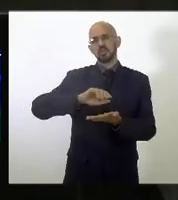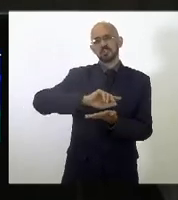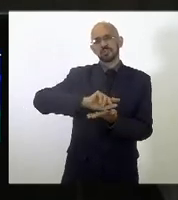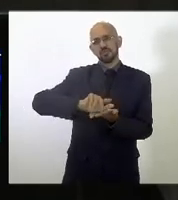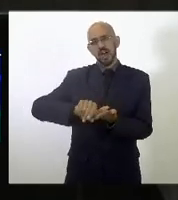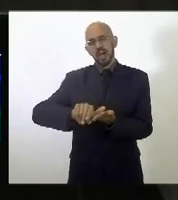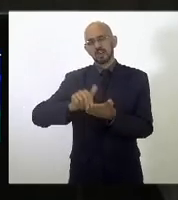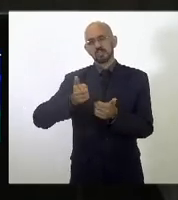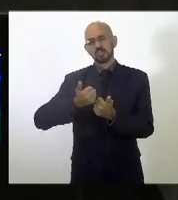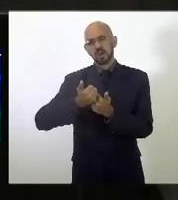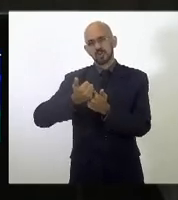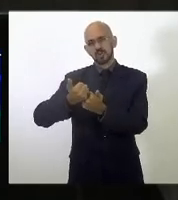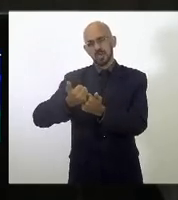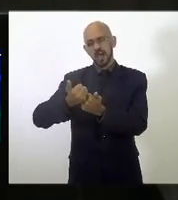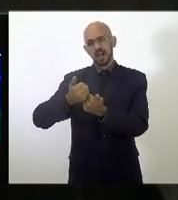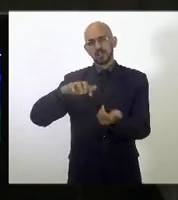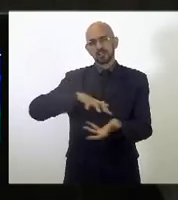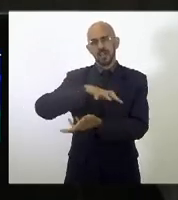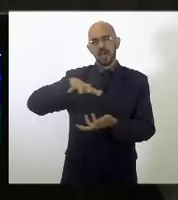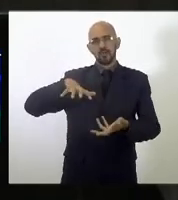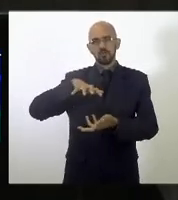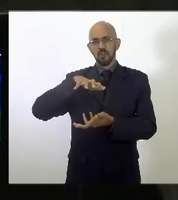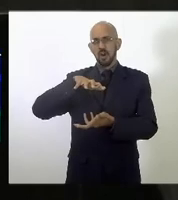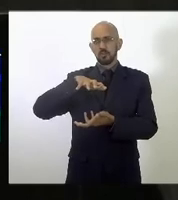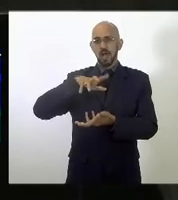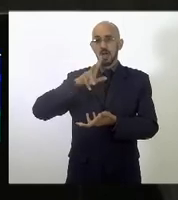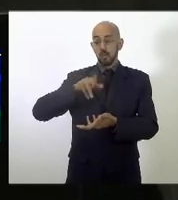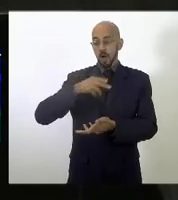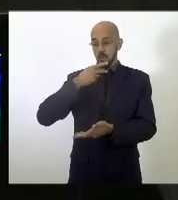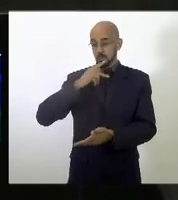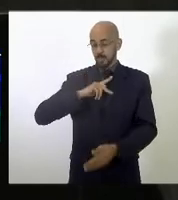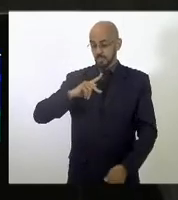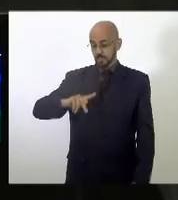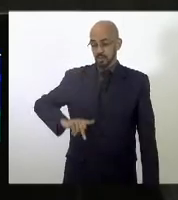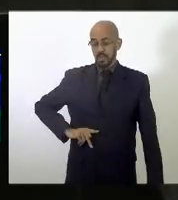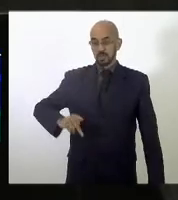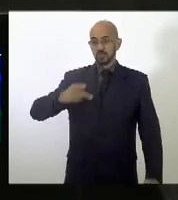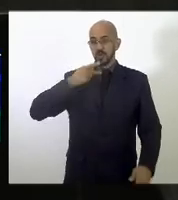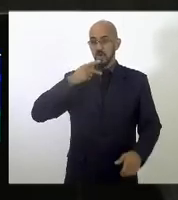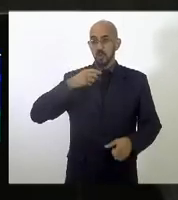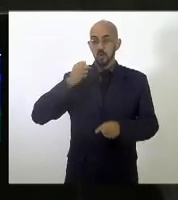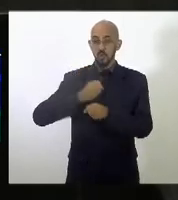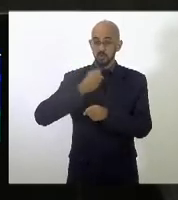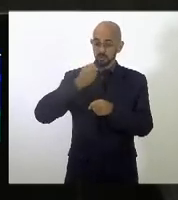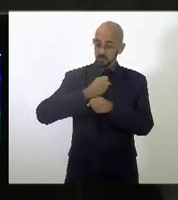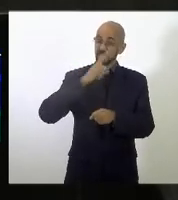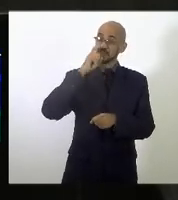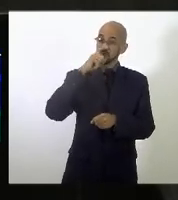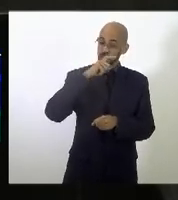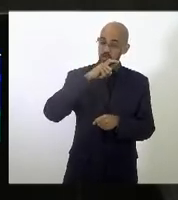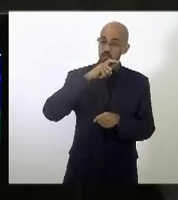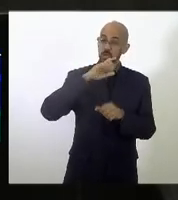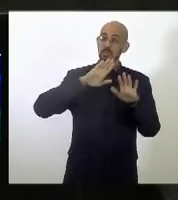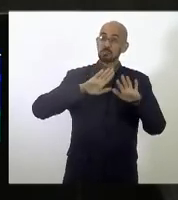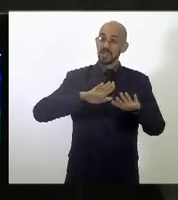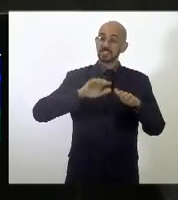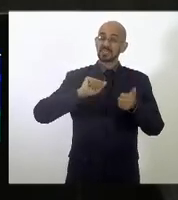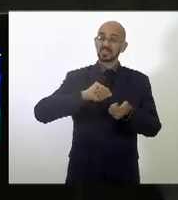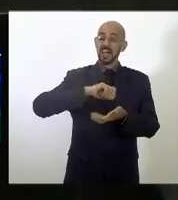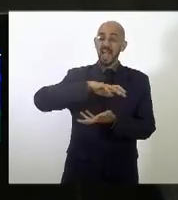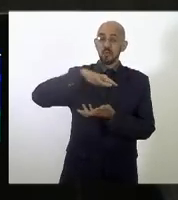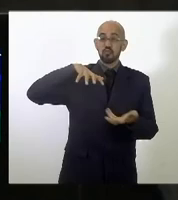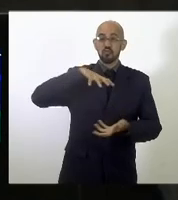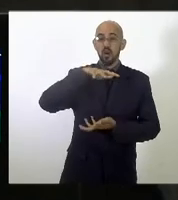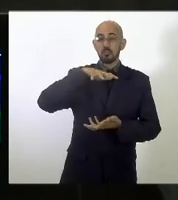ajudaram essa reforma. Como falou o presidente, construir já é difícil, agora reformar